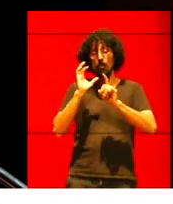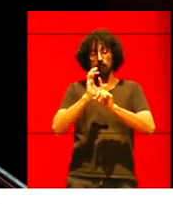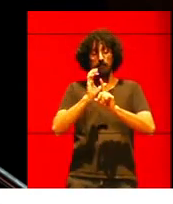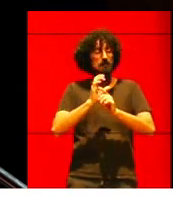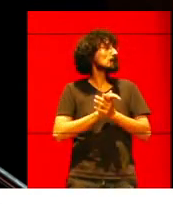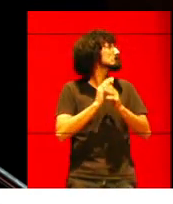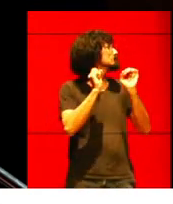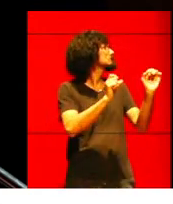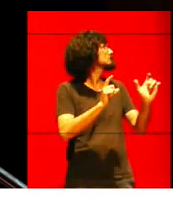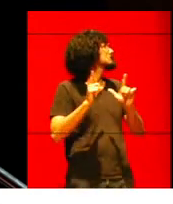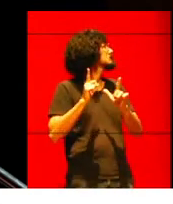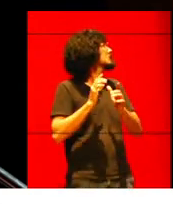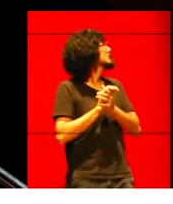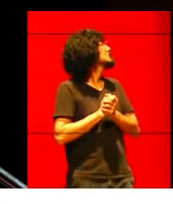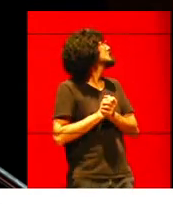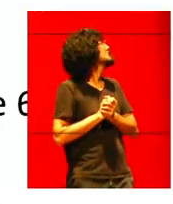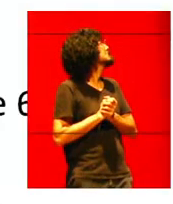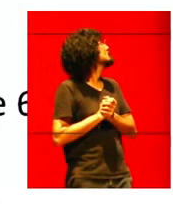slide.